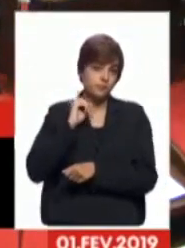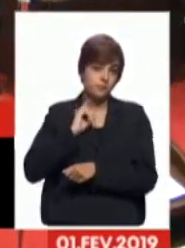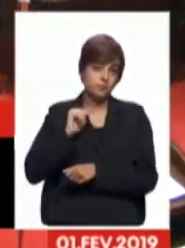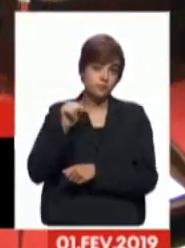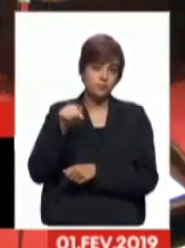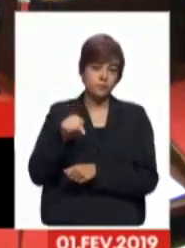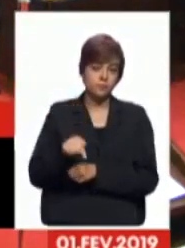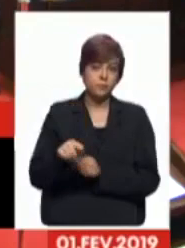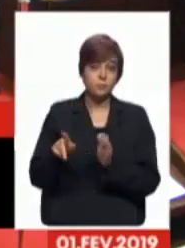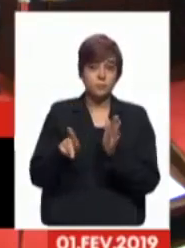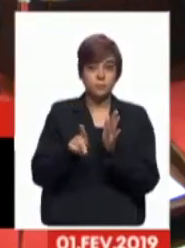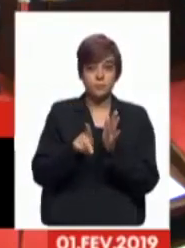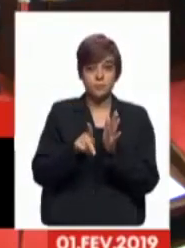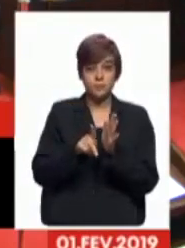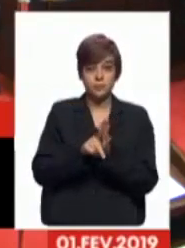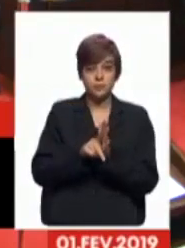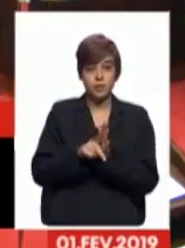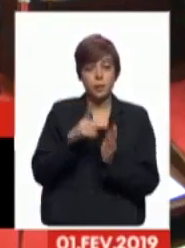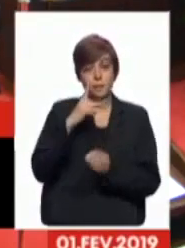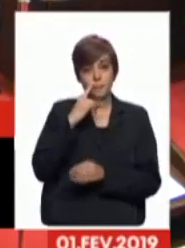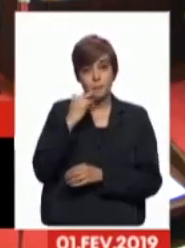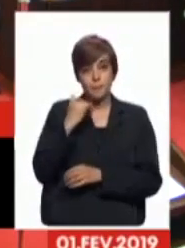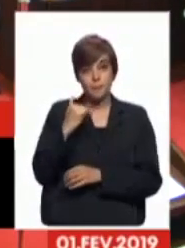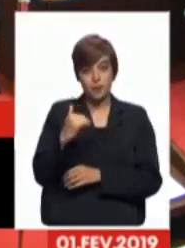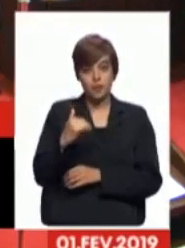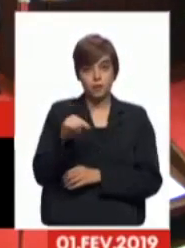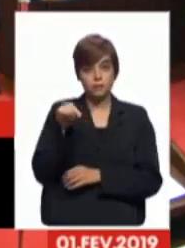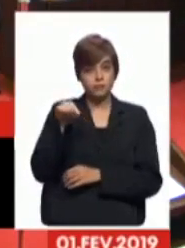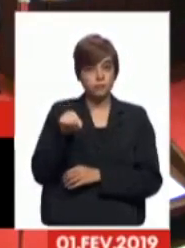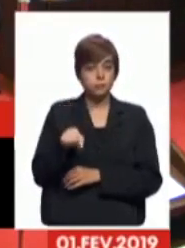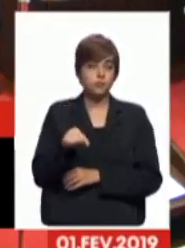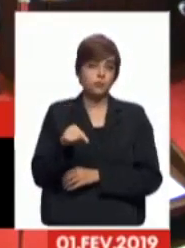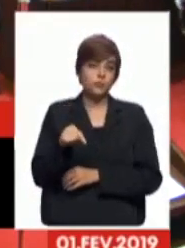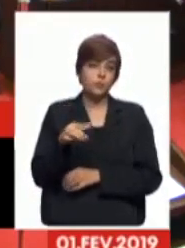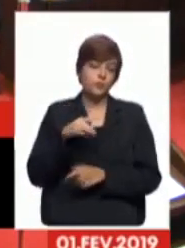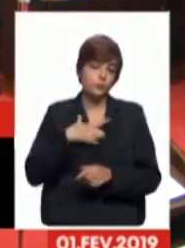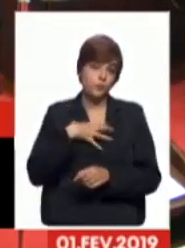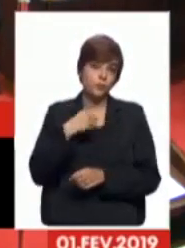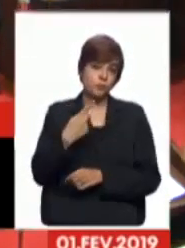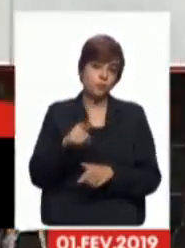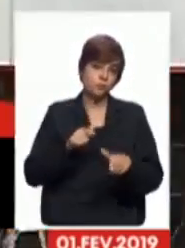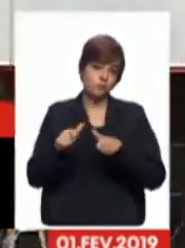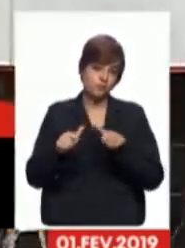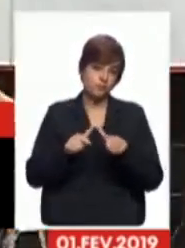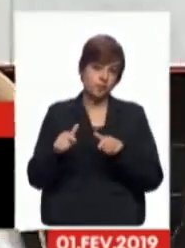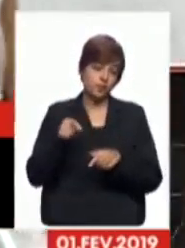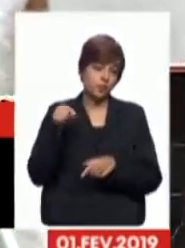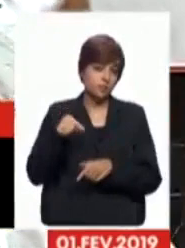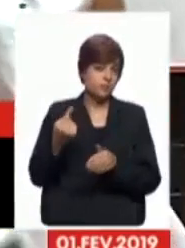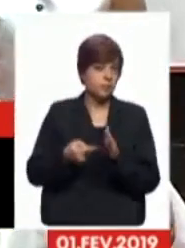Republicano Progressista e é pai do deputado federal Marcelo Aro. Exercerá seu primeiro mandato na Assembleia.